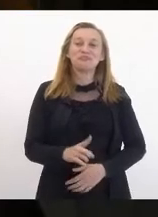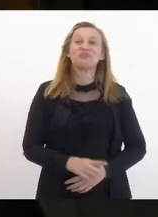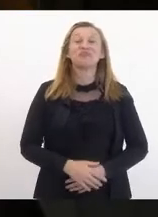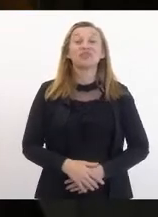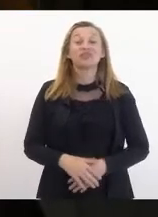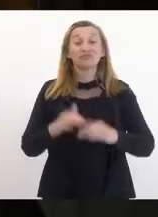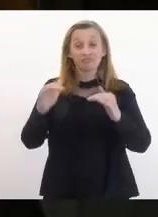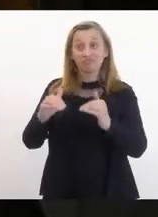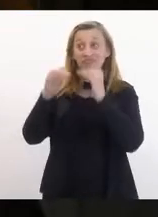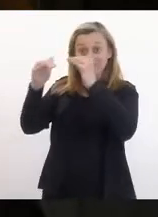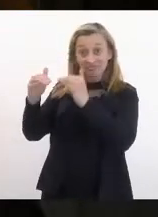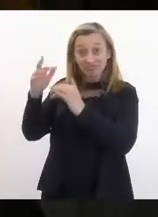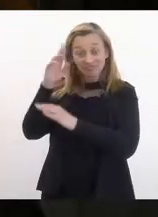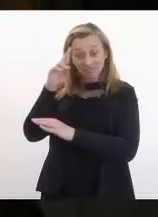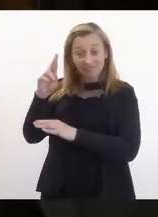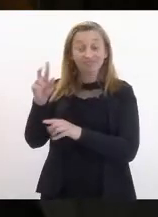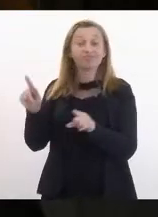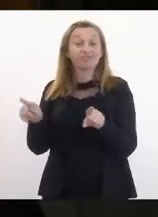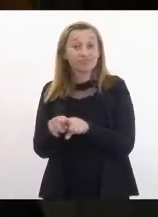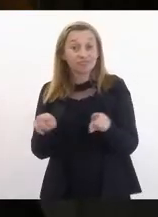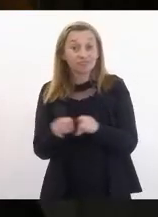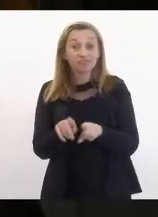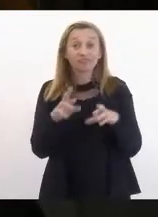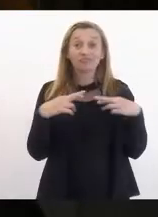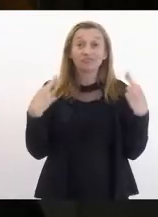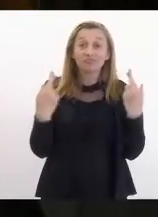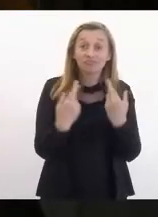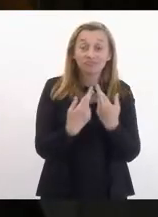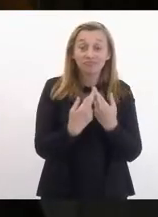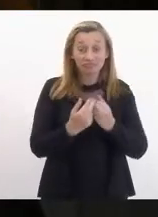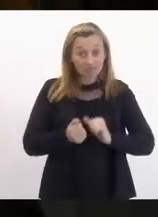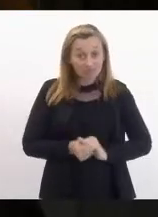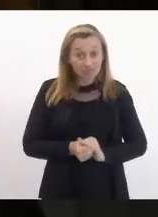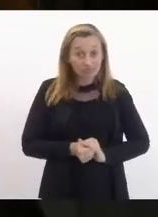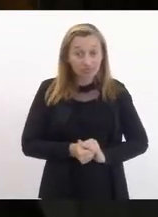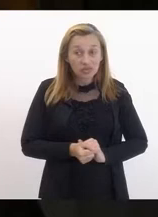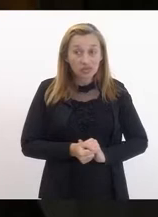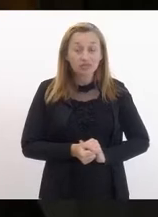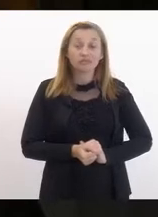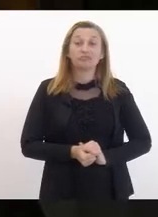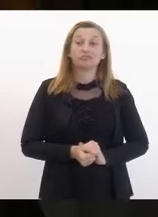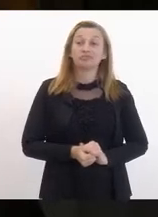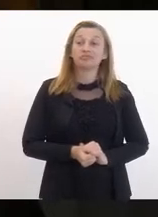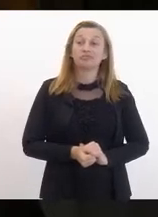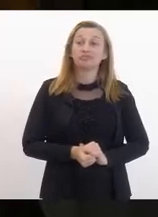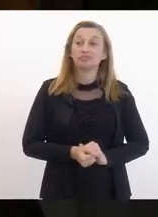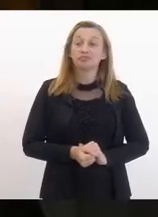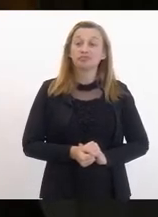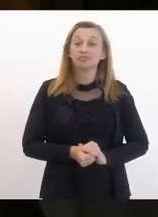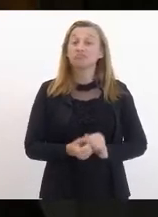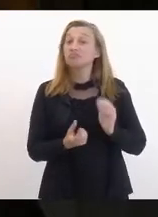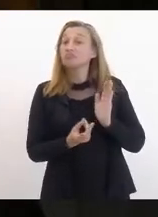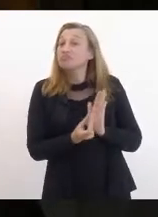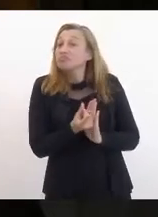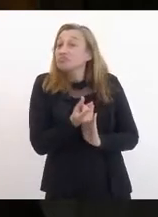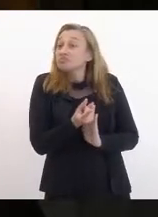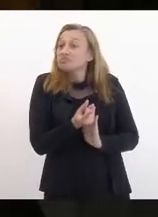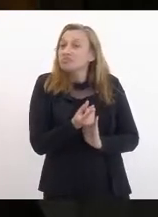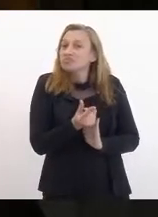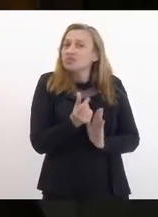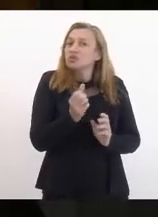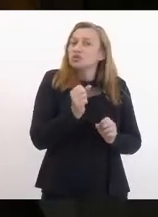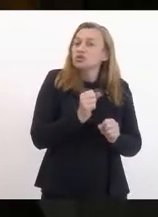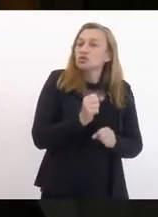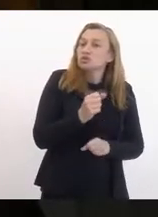Excelência também estava lá na audiência pública, está lançado no orçamento de